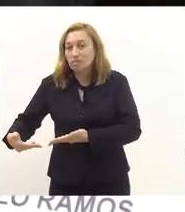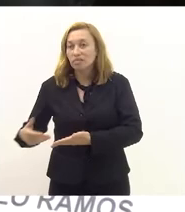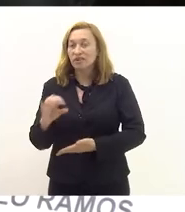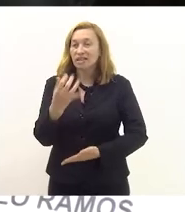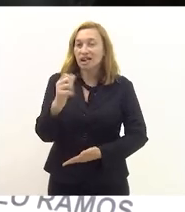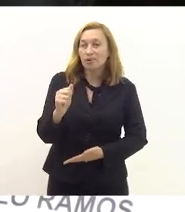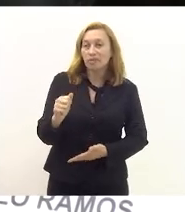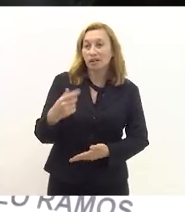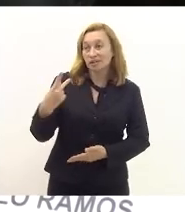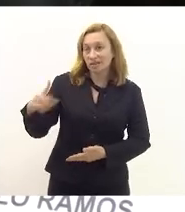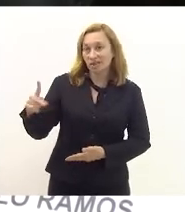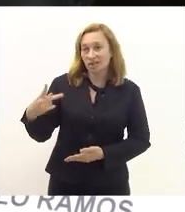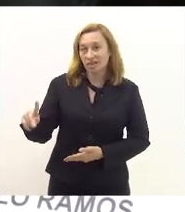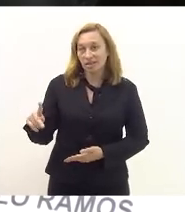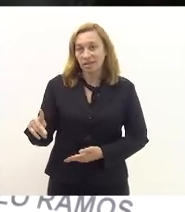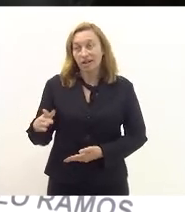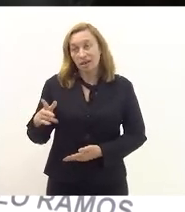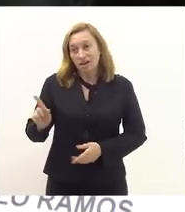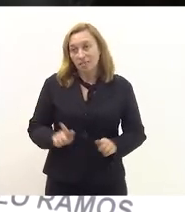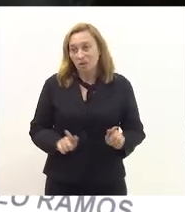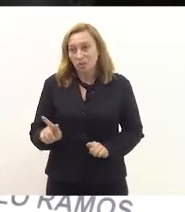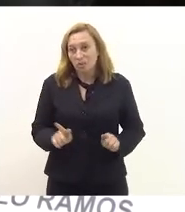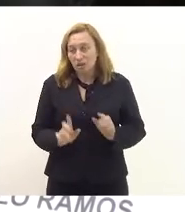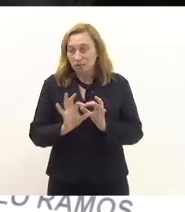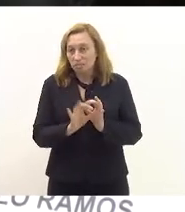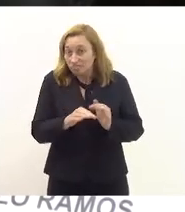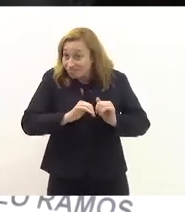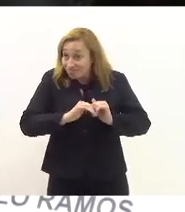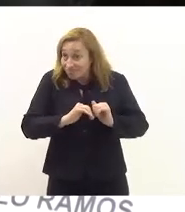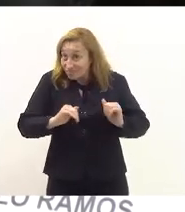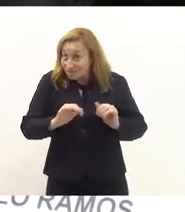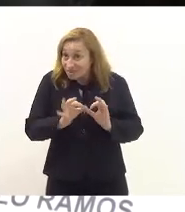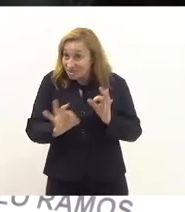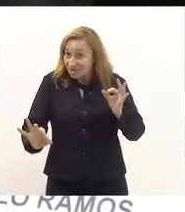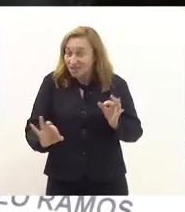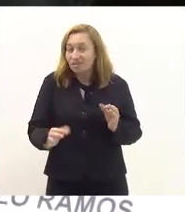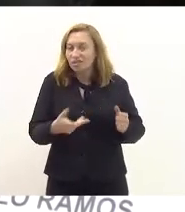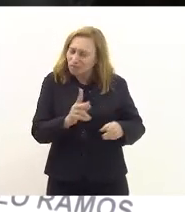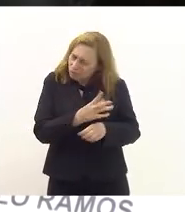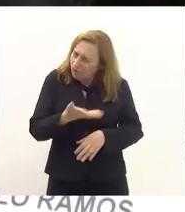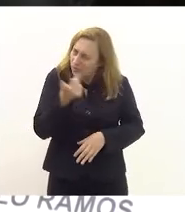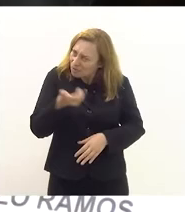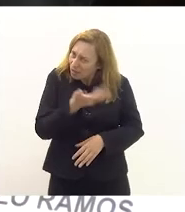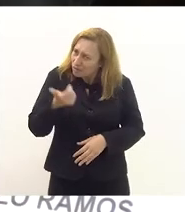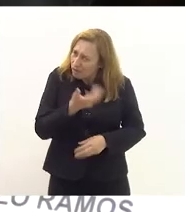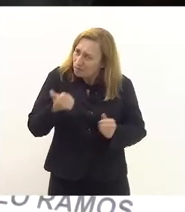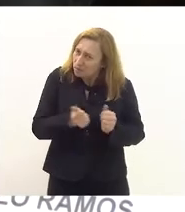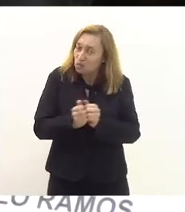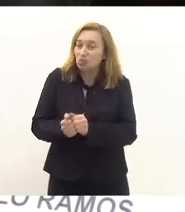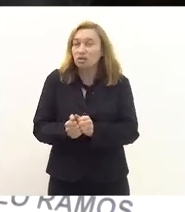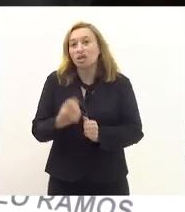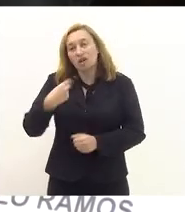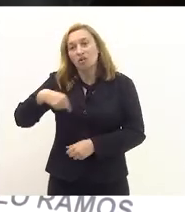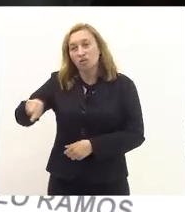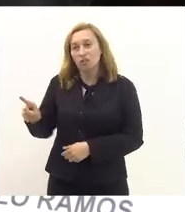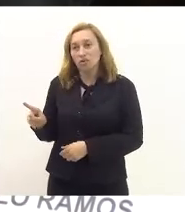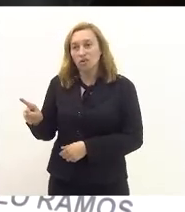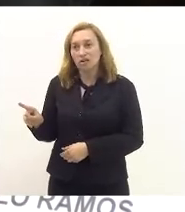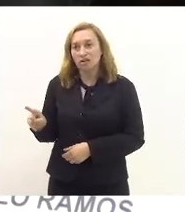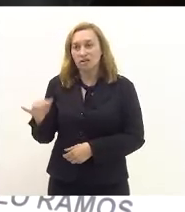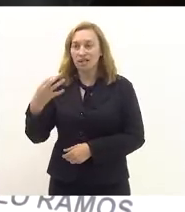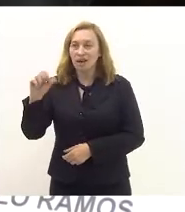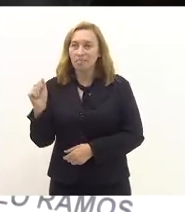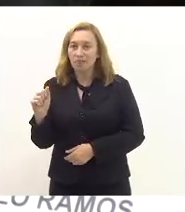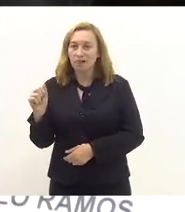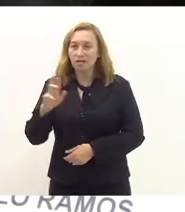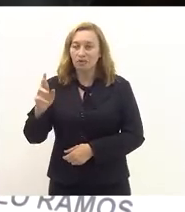dele. Que ele era meu primo, longe, primo distante, mas me procurou e falou, não, vamos lá, que vai ser legal. E eu fui fazer a campanha do